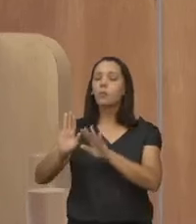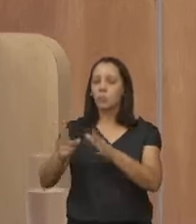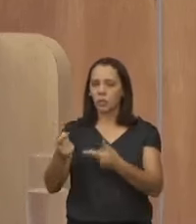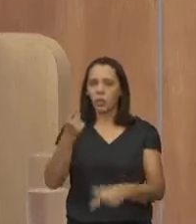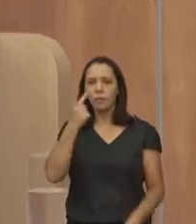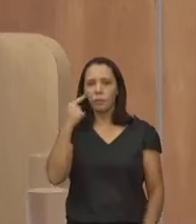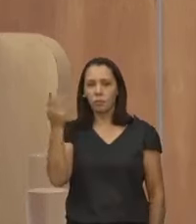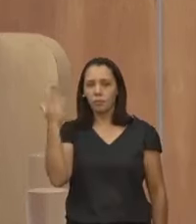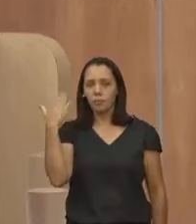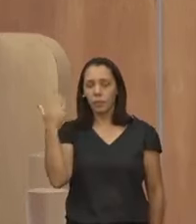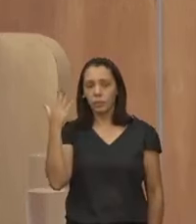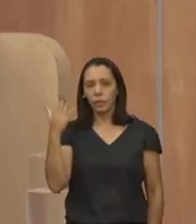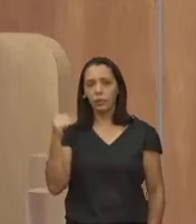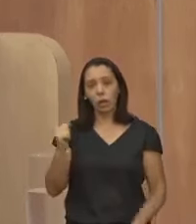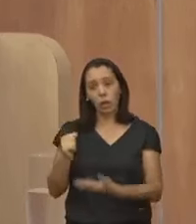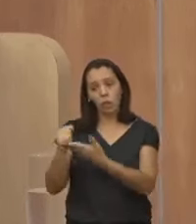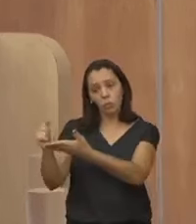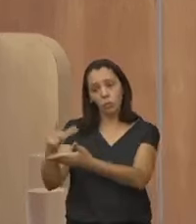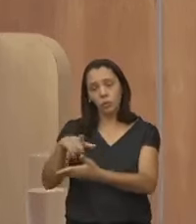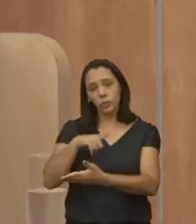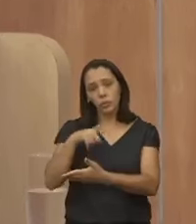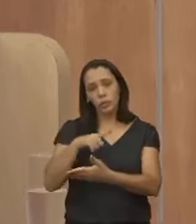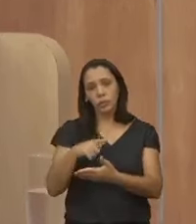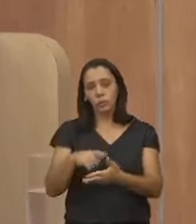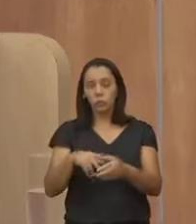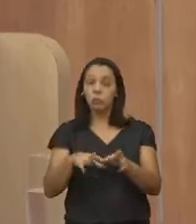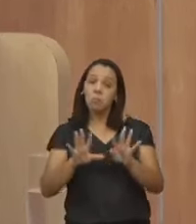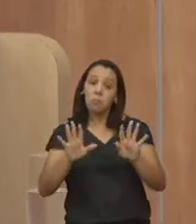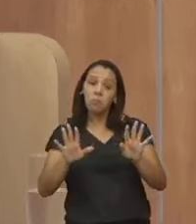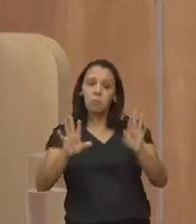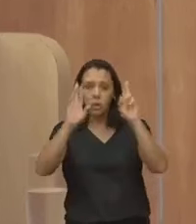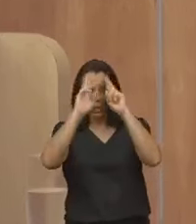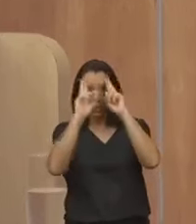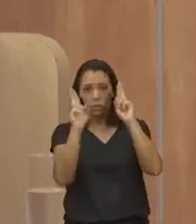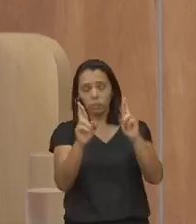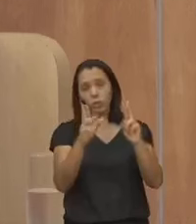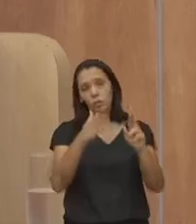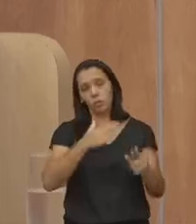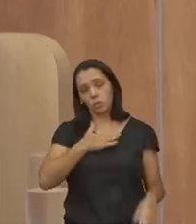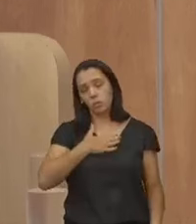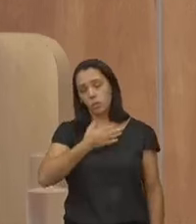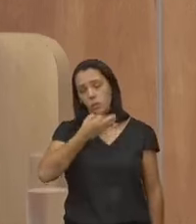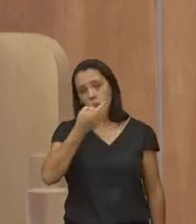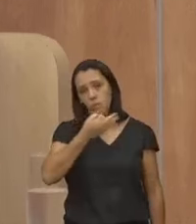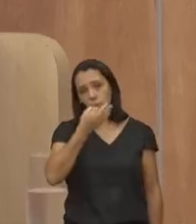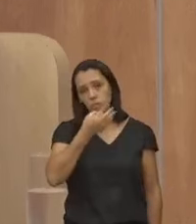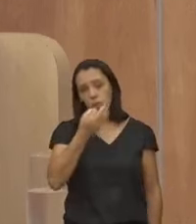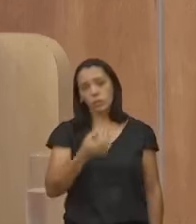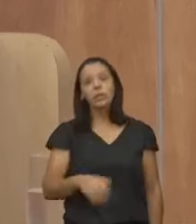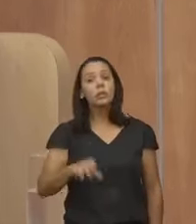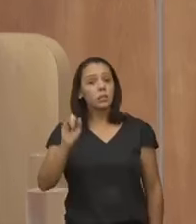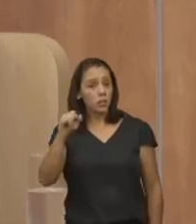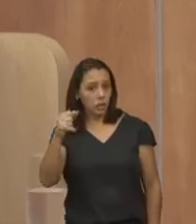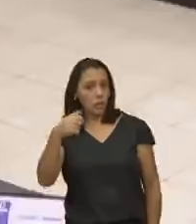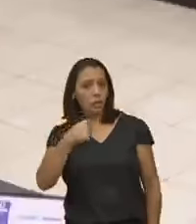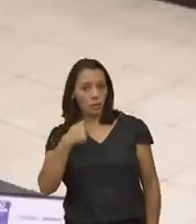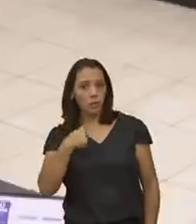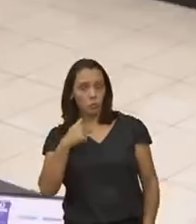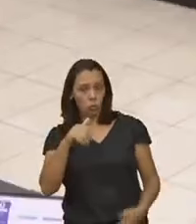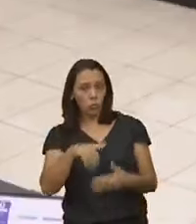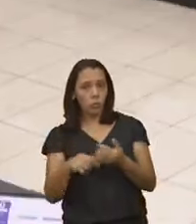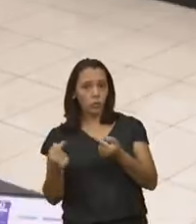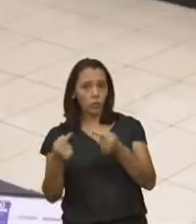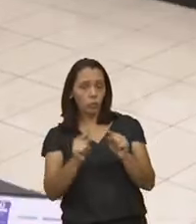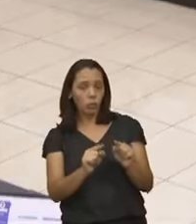ocasiões, tá? Mas eu respeito a votação, mas é uma opinião que eu estou externando aqui. Sim, vereador, eu vou votar contra, já me antecipei o